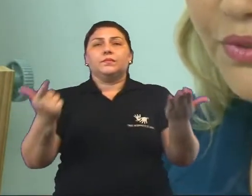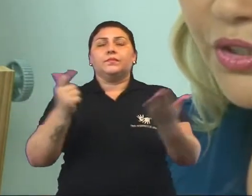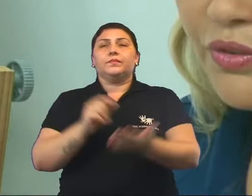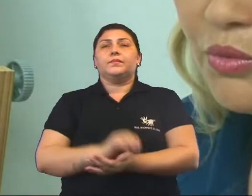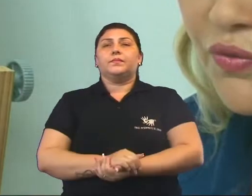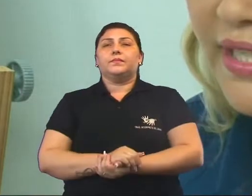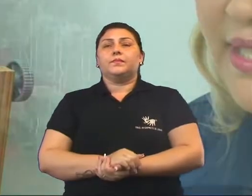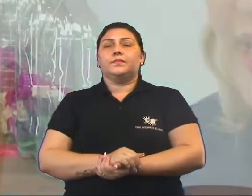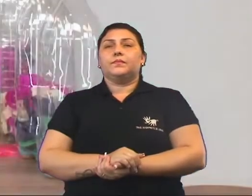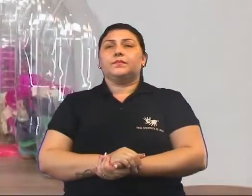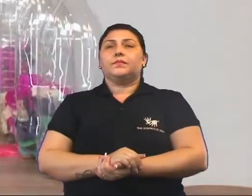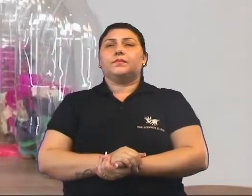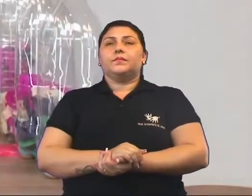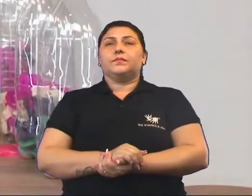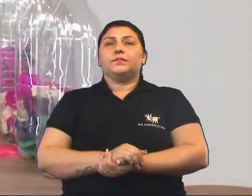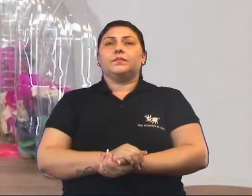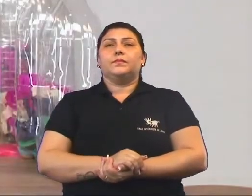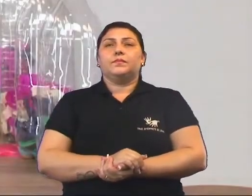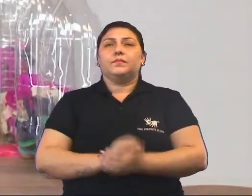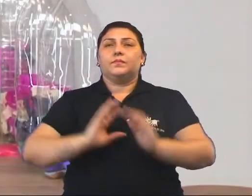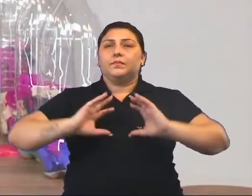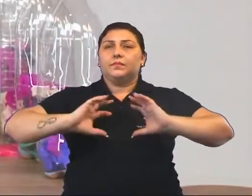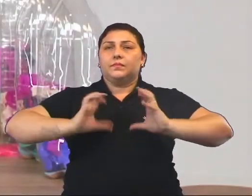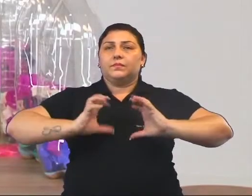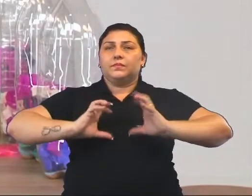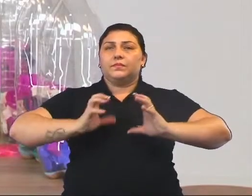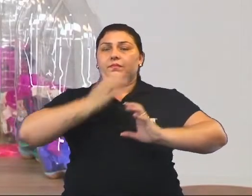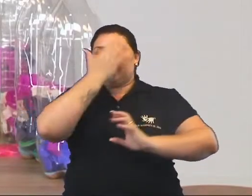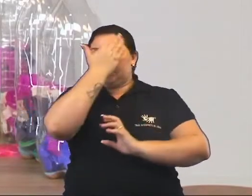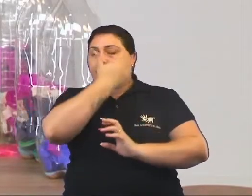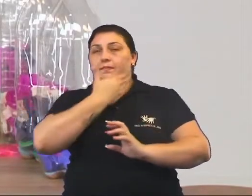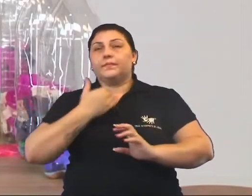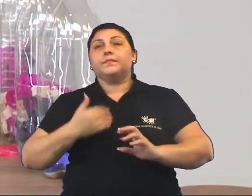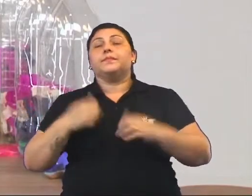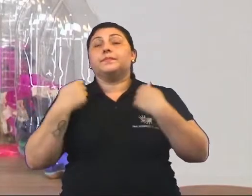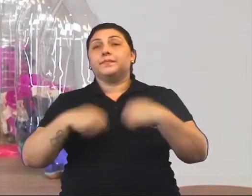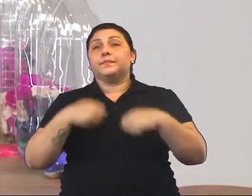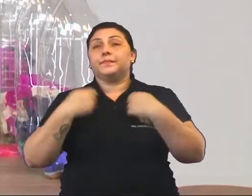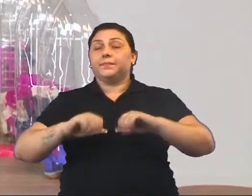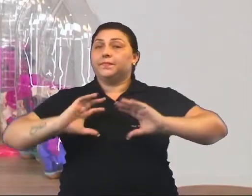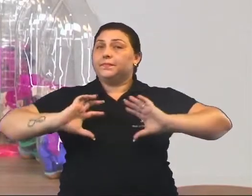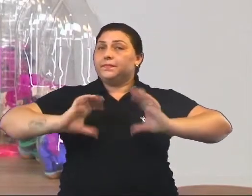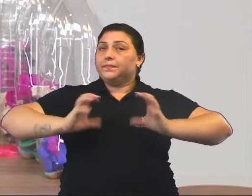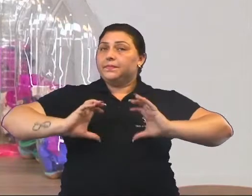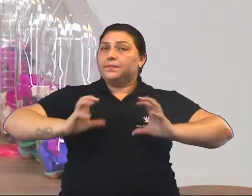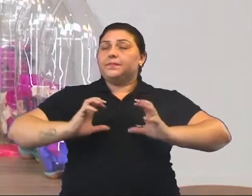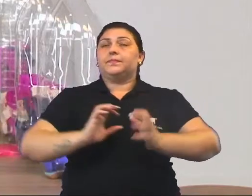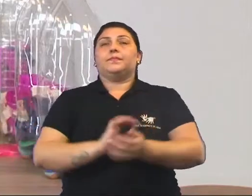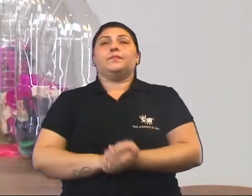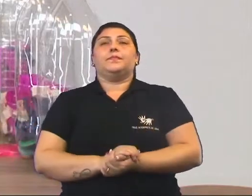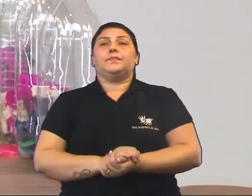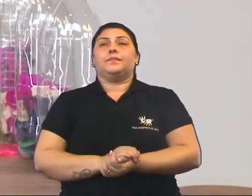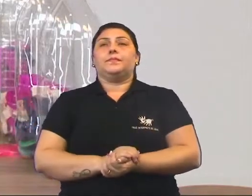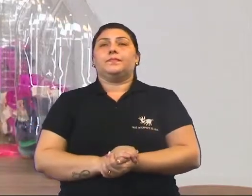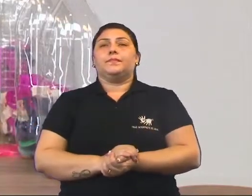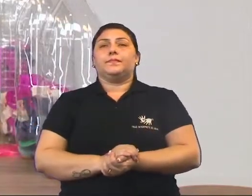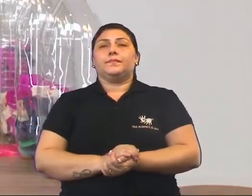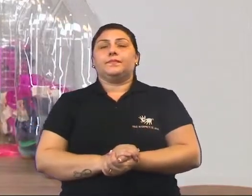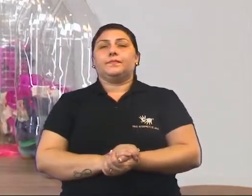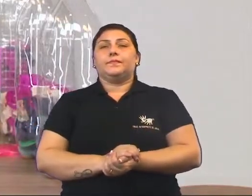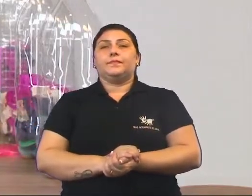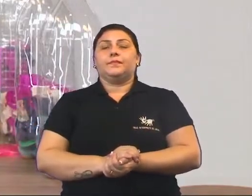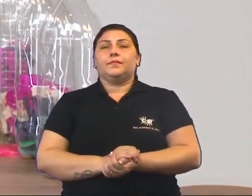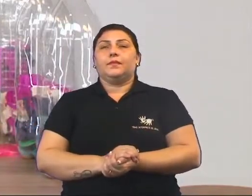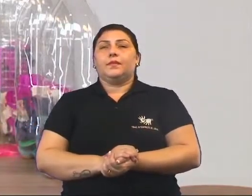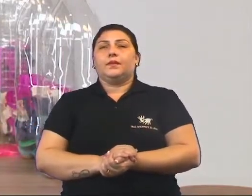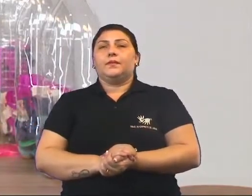papel? Nós vamos fazer a bola, afinal, para jogar boliche, nós precisamos de quê? De uma bola. Então, vamos lá,